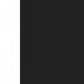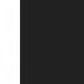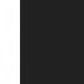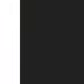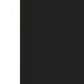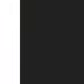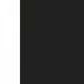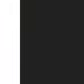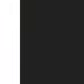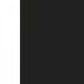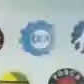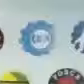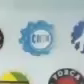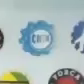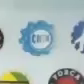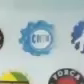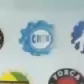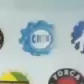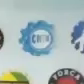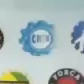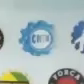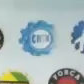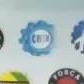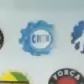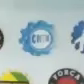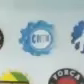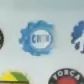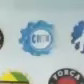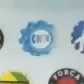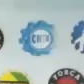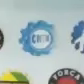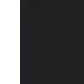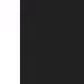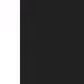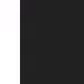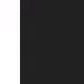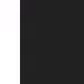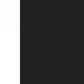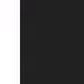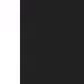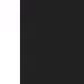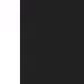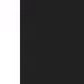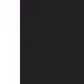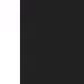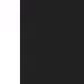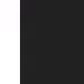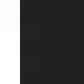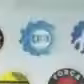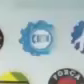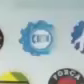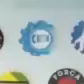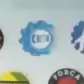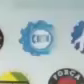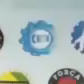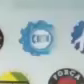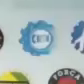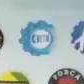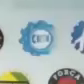Sinal. Boa tarde, trabalhadoras e trabalhadores. Agora, direto da porta de fábrica da